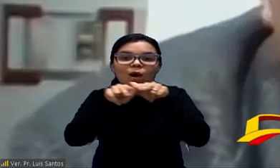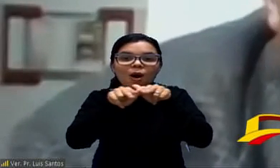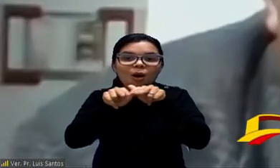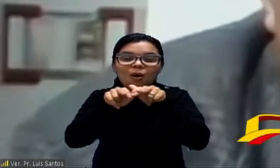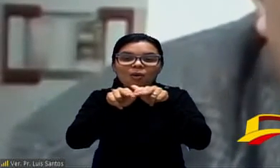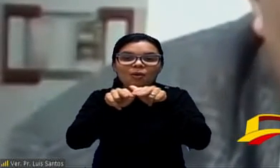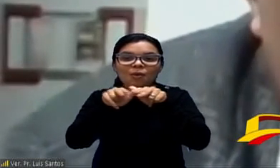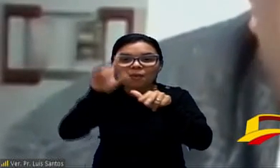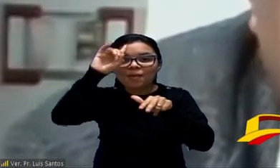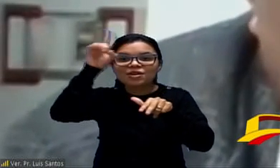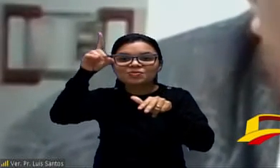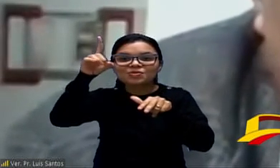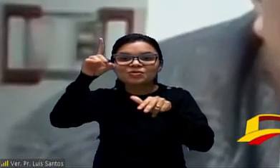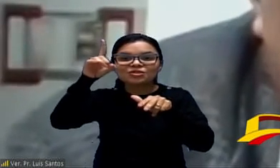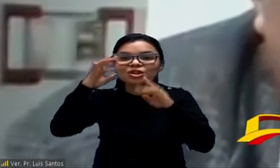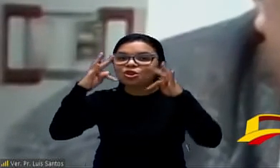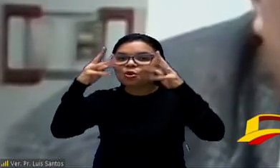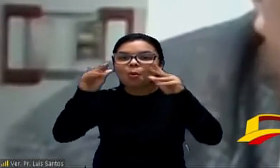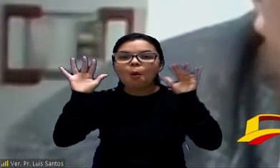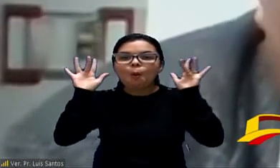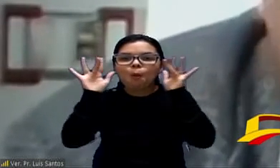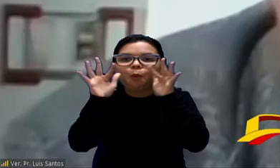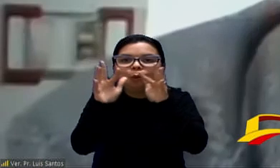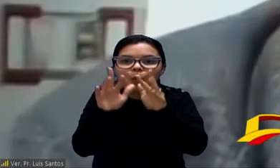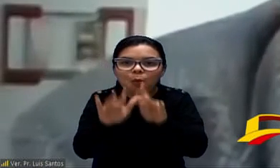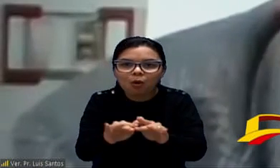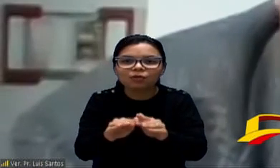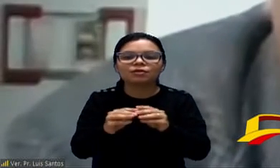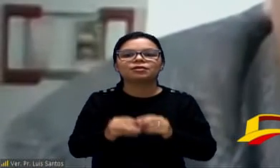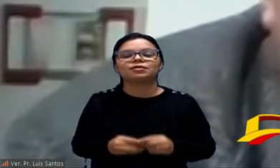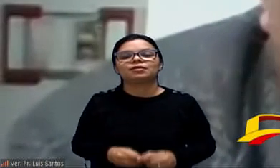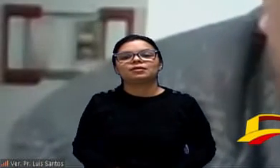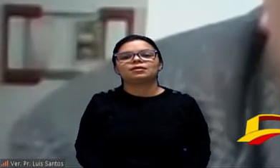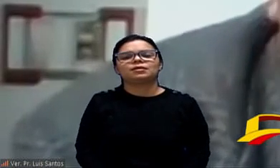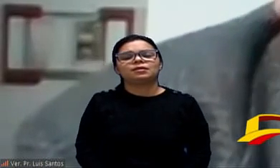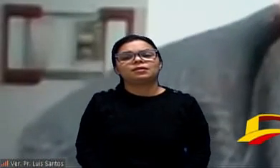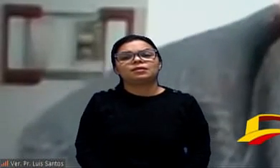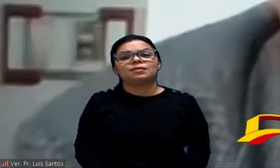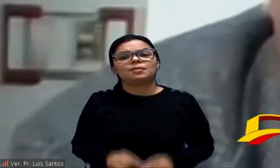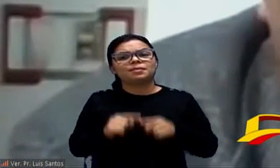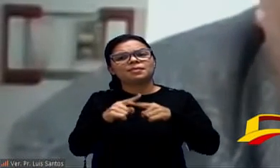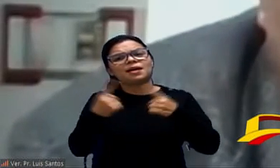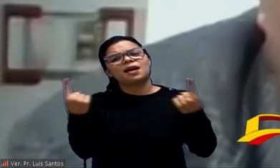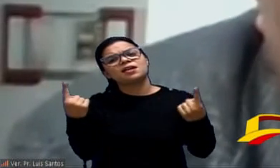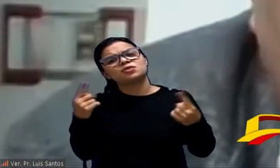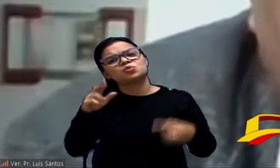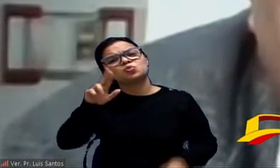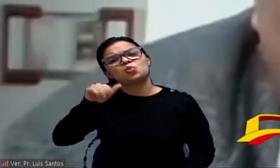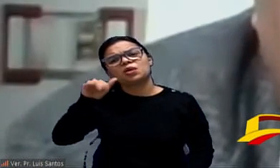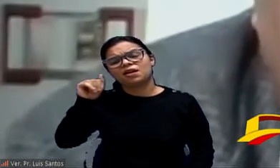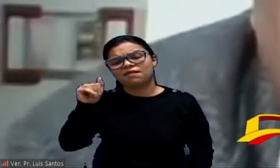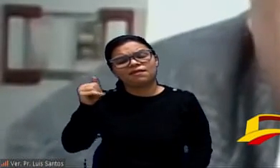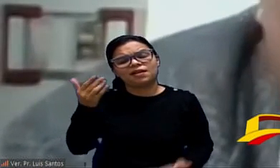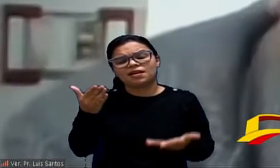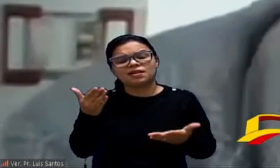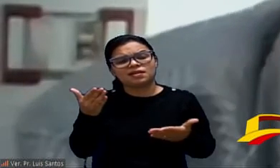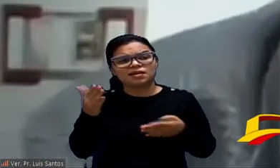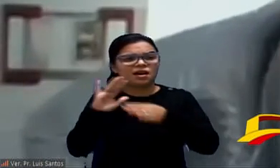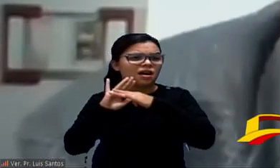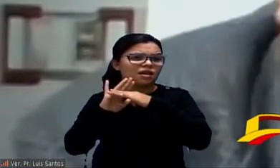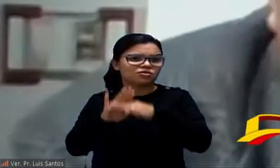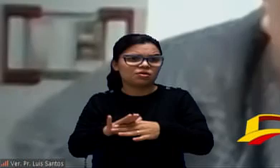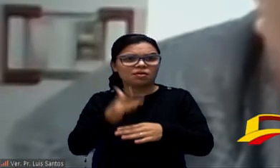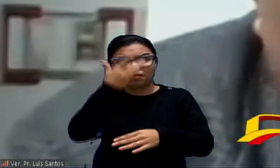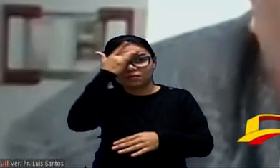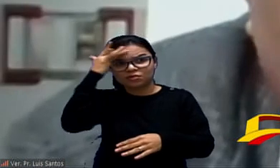deve caber umas 30, 40 pessoas, mas jamais vai atender uma população de não sei